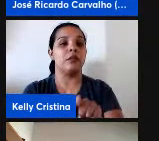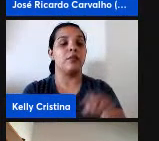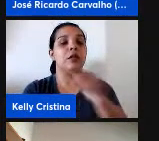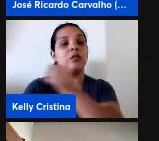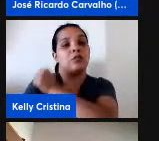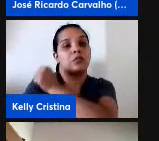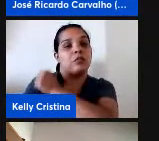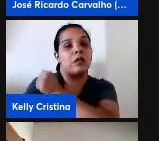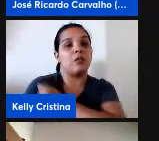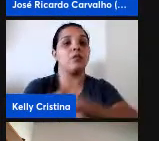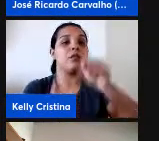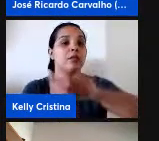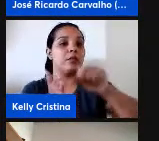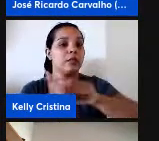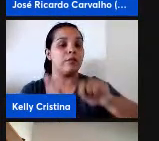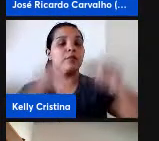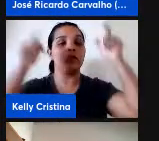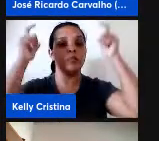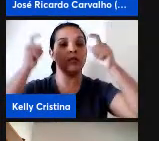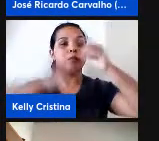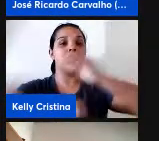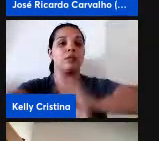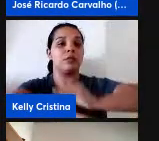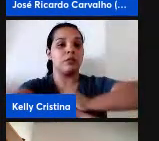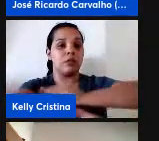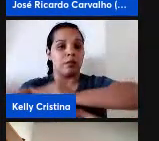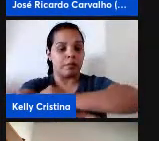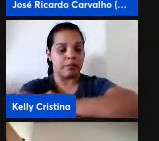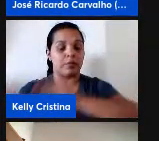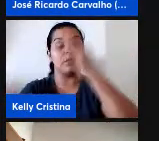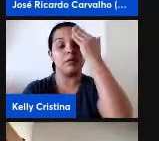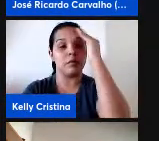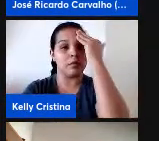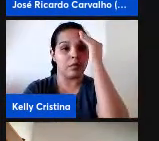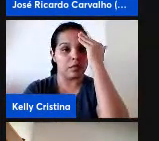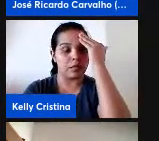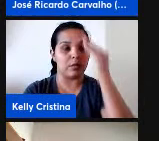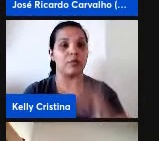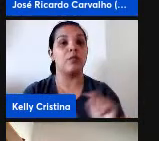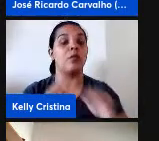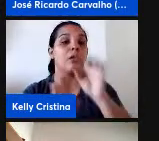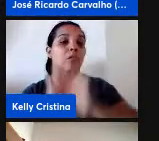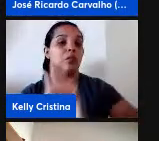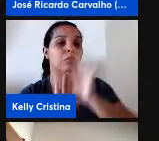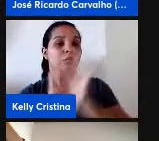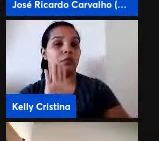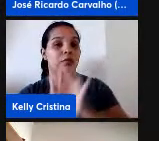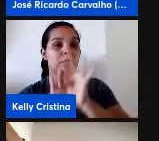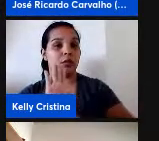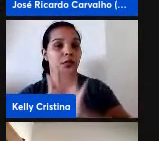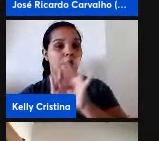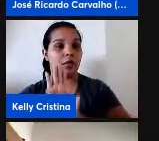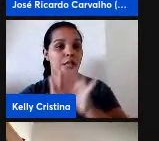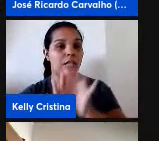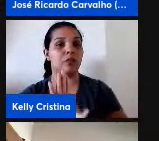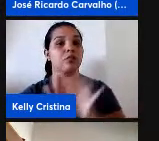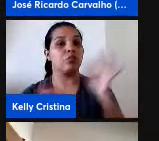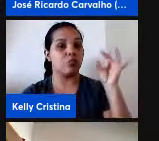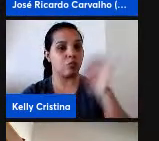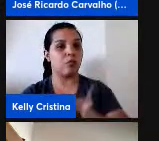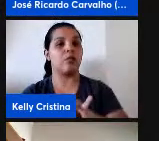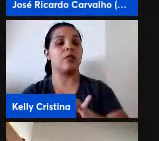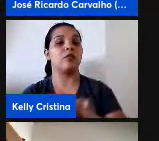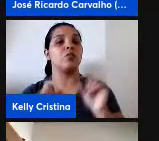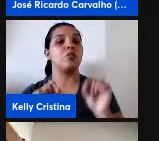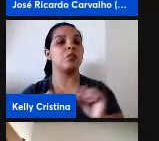o Príncipe Sapo. Tá? Entendendo que o que a gente está entendendo por texto são textos concretos, que a gente chama de